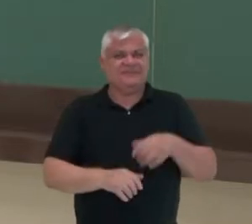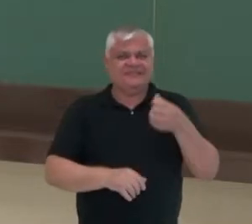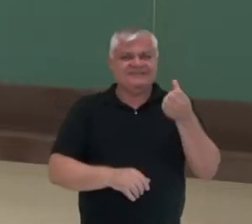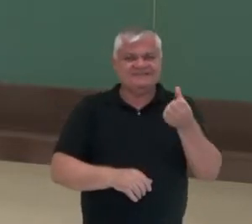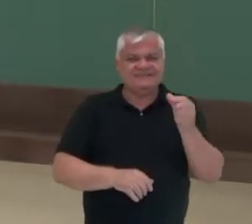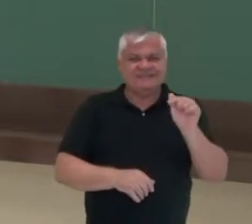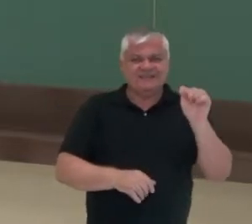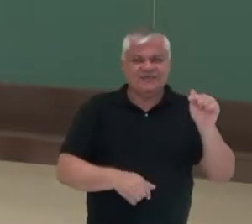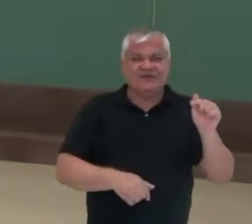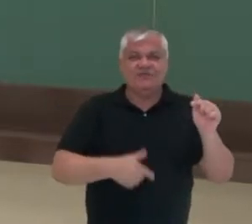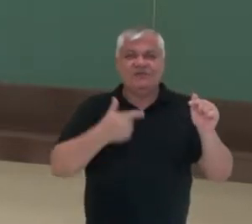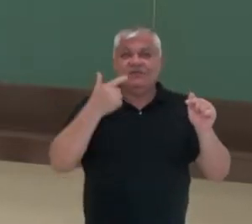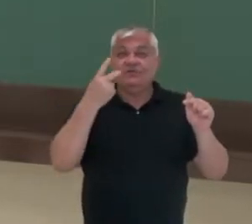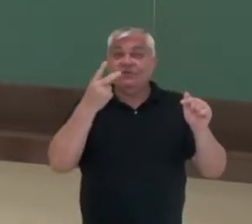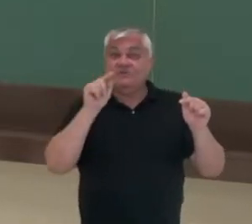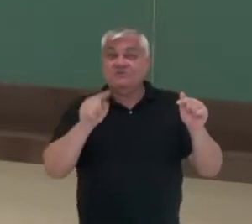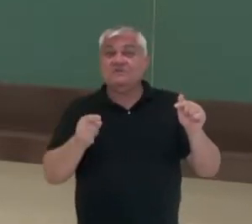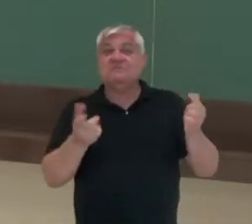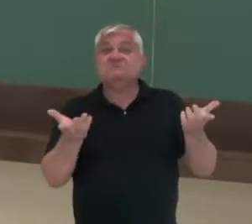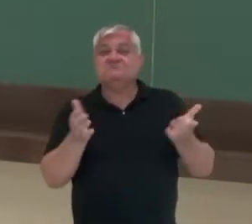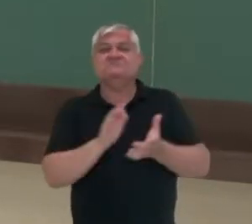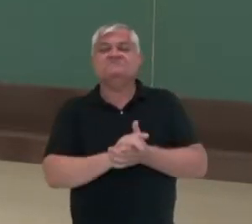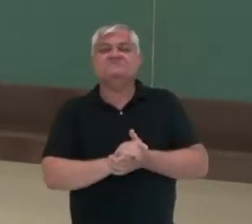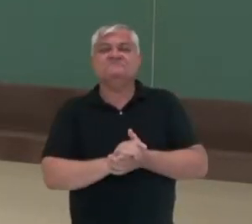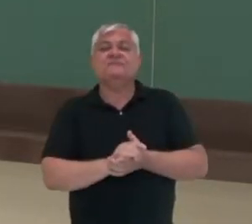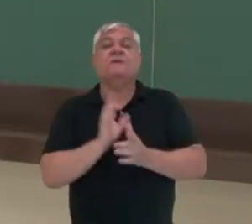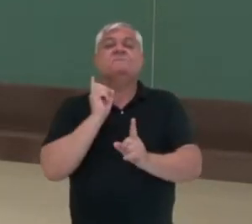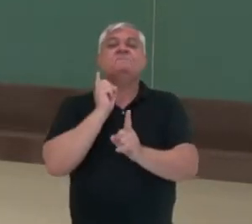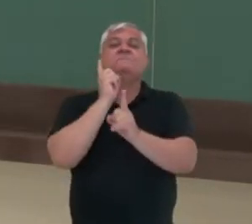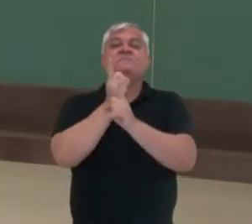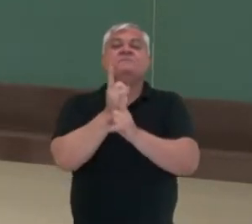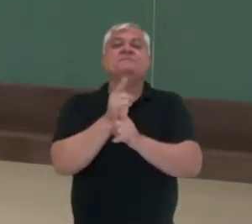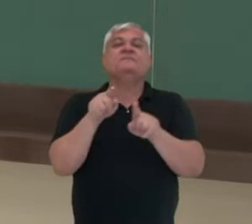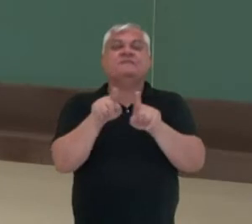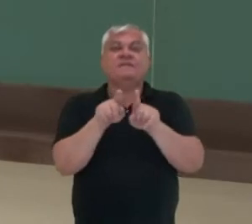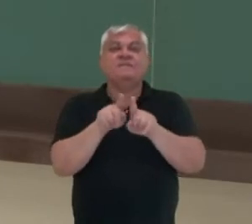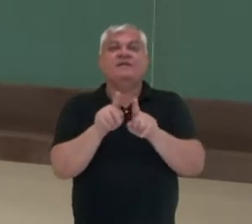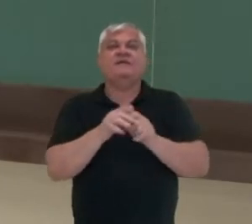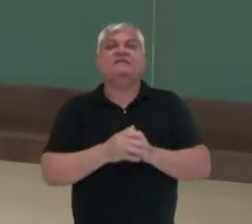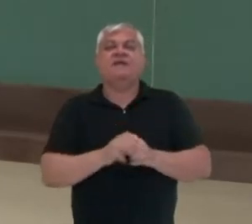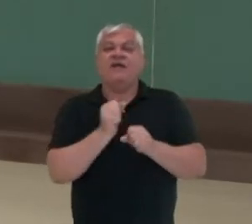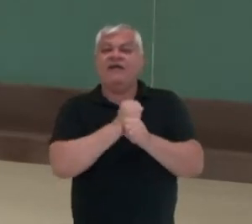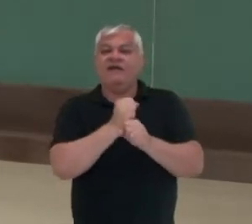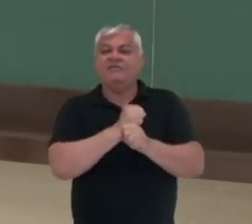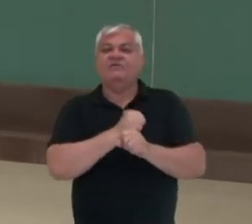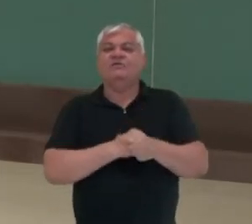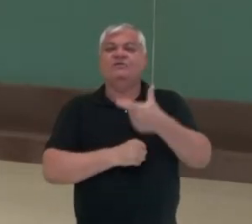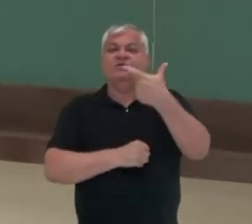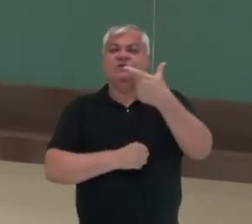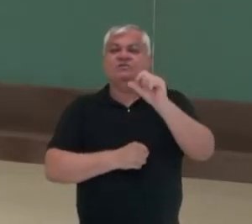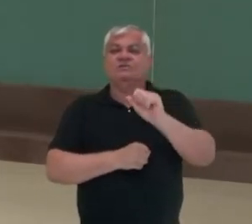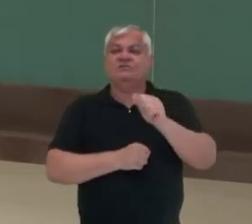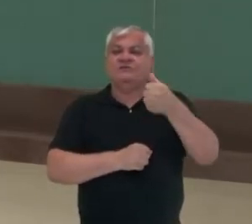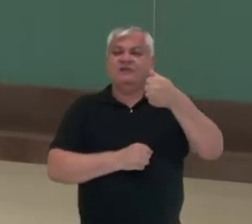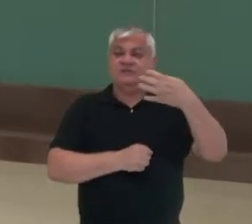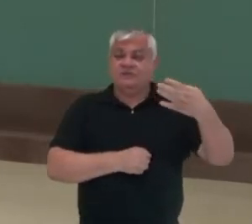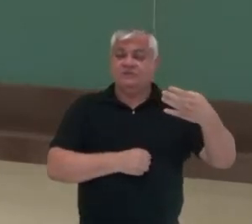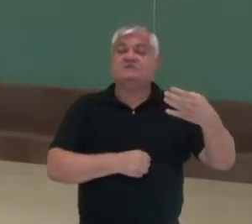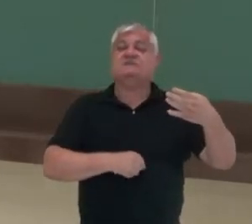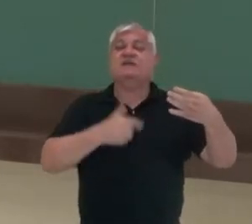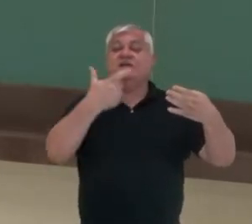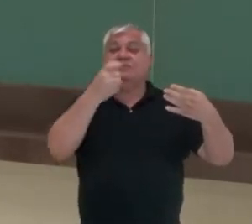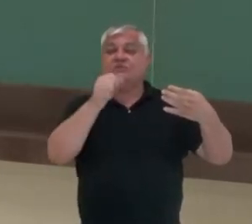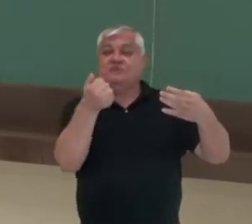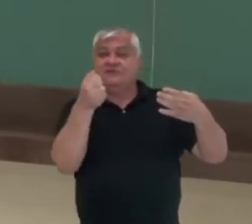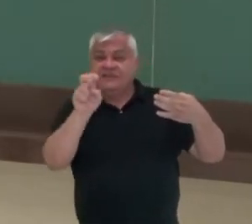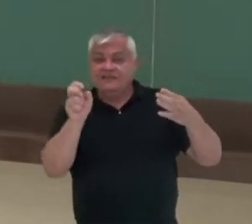2008 e 2009, né? E por fim, a gente tinha encontrado uma outra redução, que era lá, né? De 2014 para 2015, também